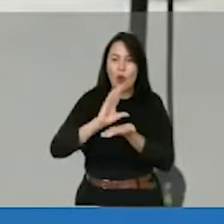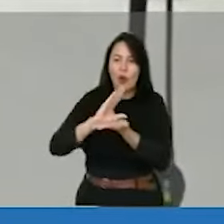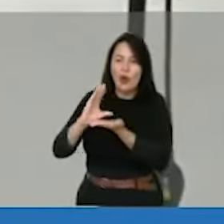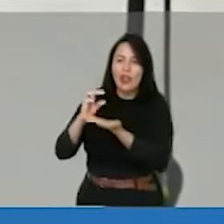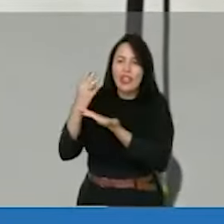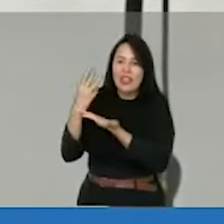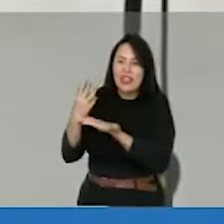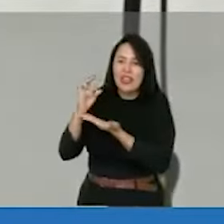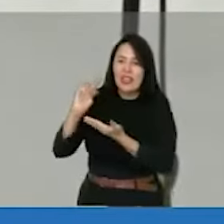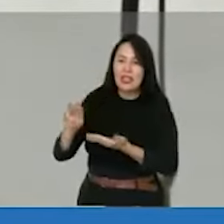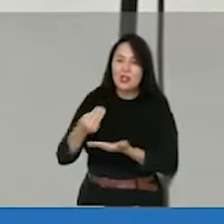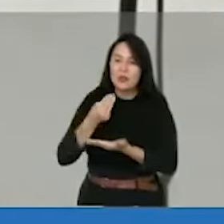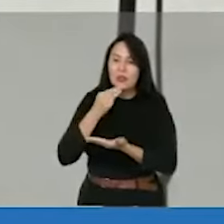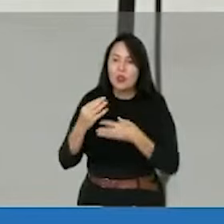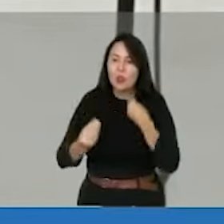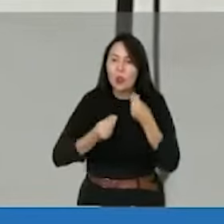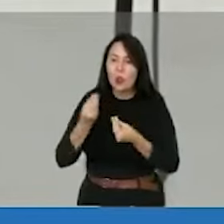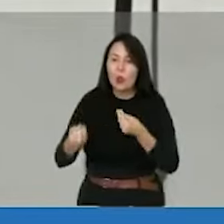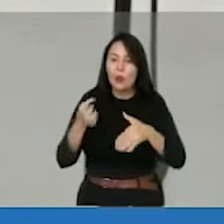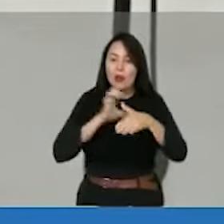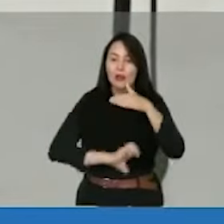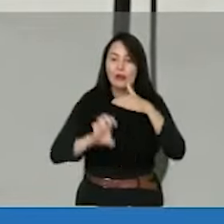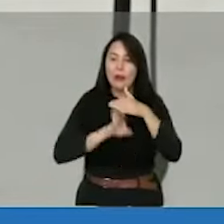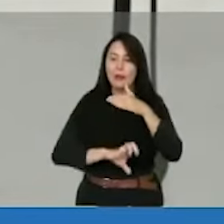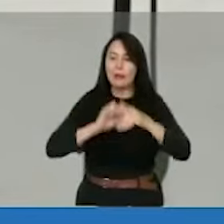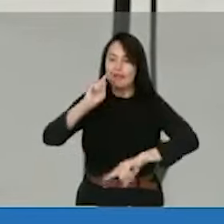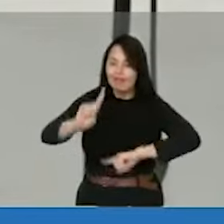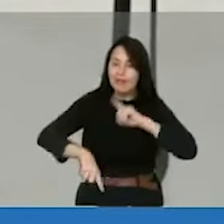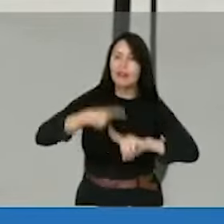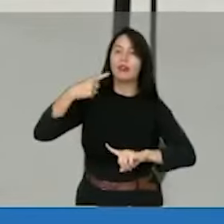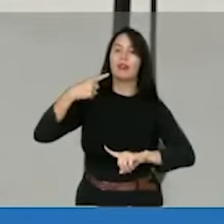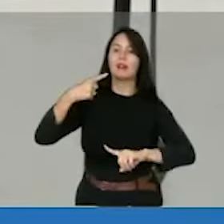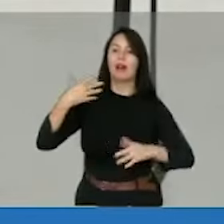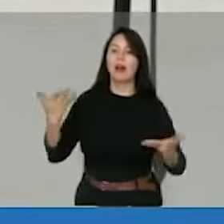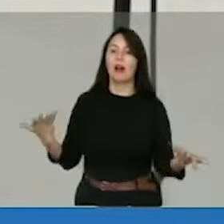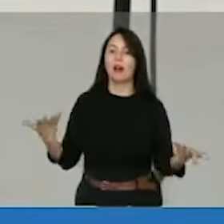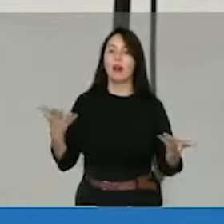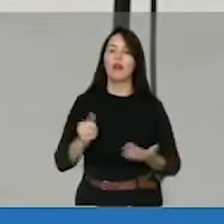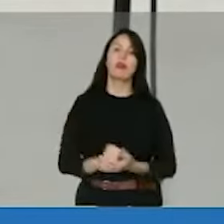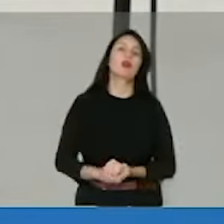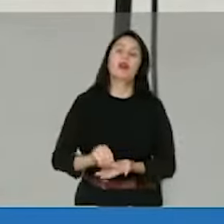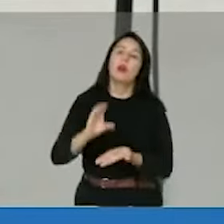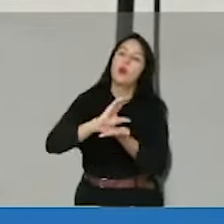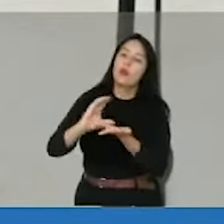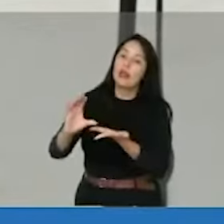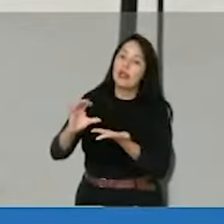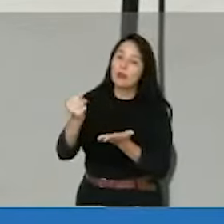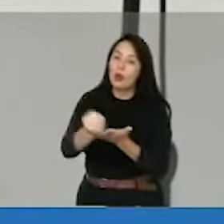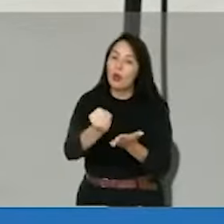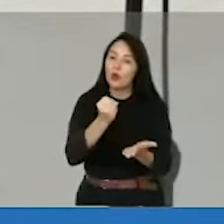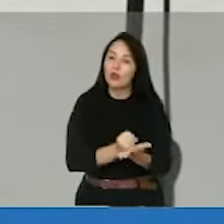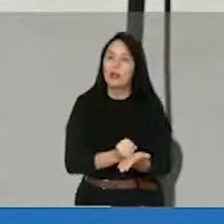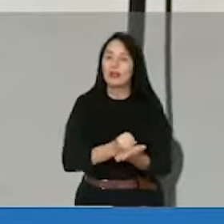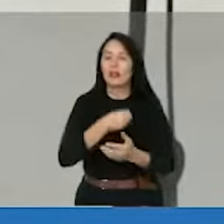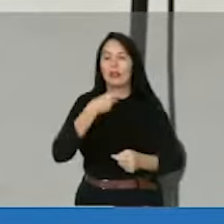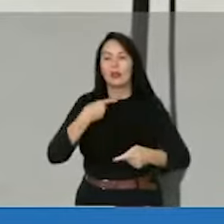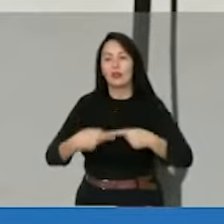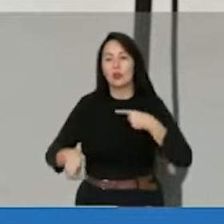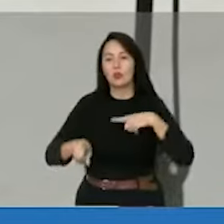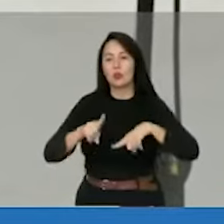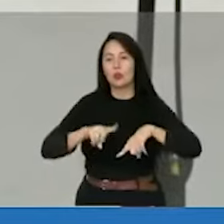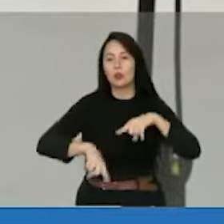um crédito para as empresas se erguerem. É um crédito para contratação de equipamentos. E